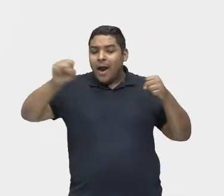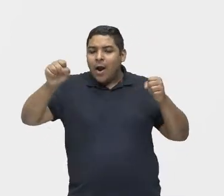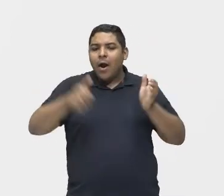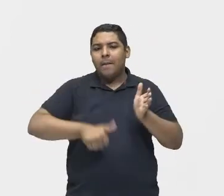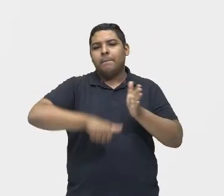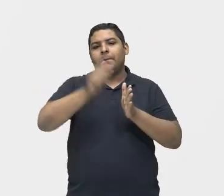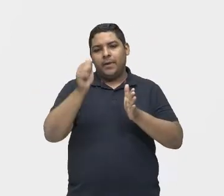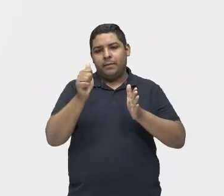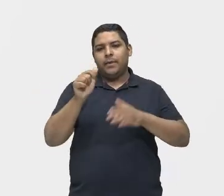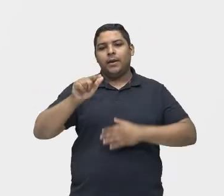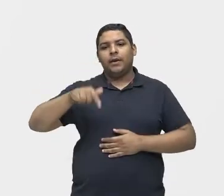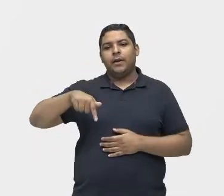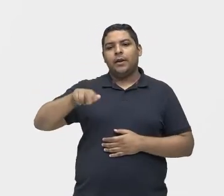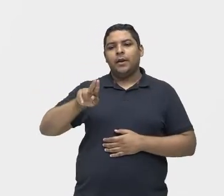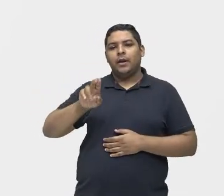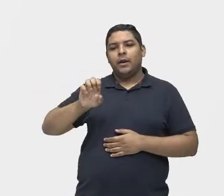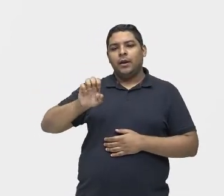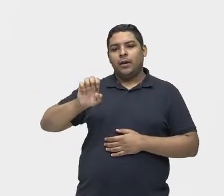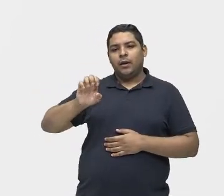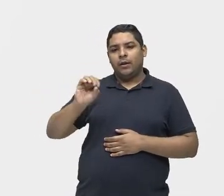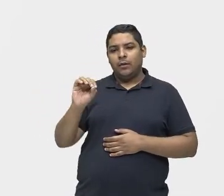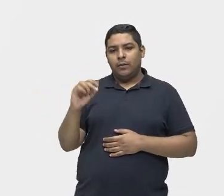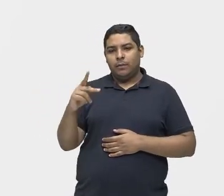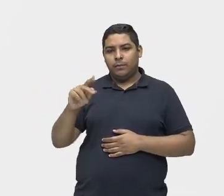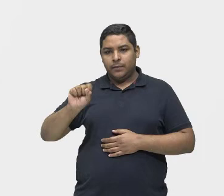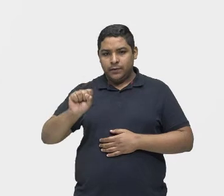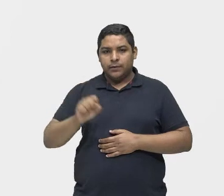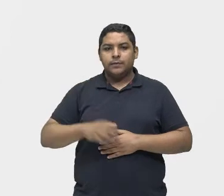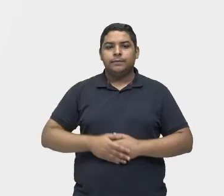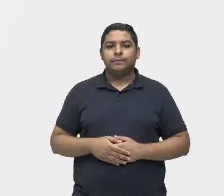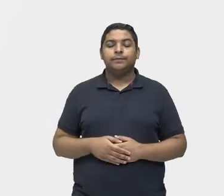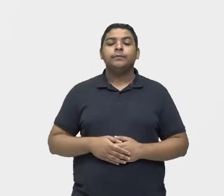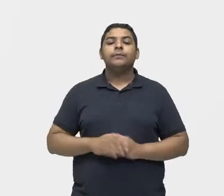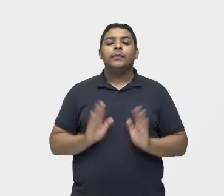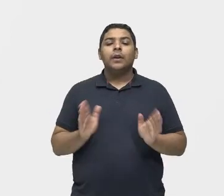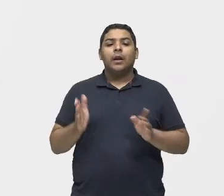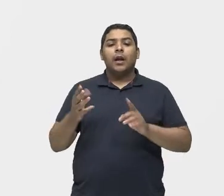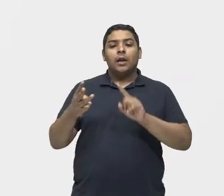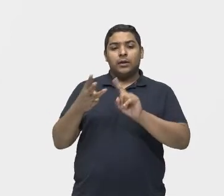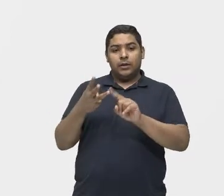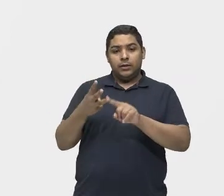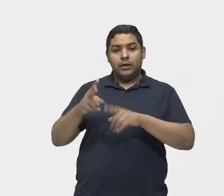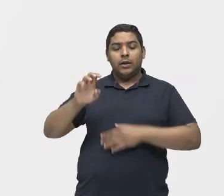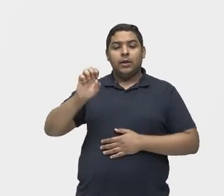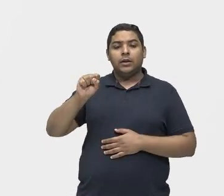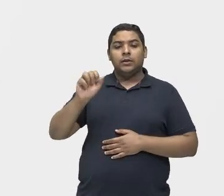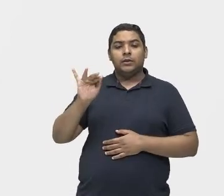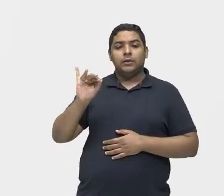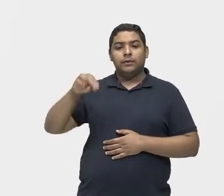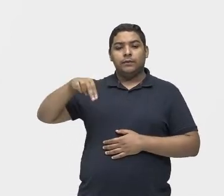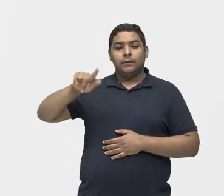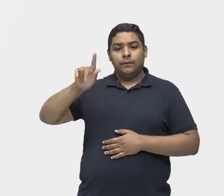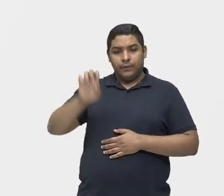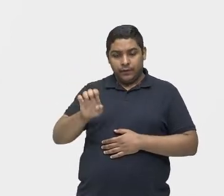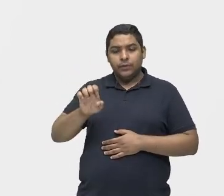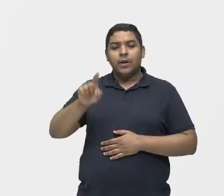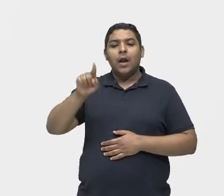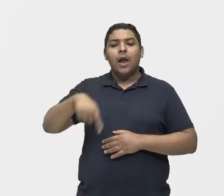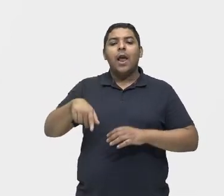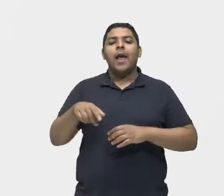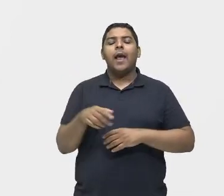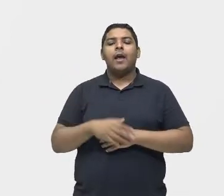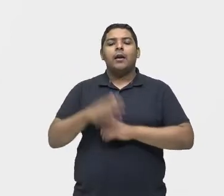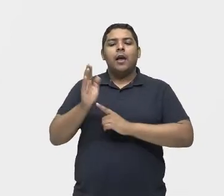quê? A Quéops, né? Esfinge, como eu já mostrei a imagem para vocês do antigo. Uma representação do